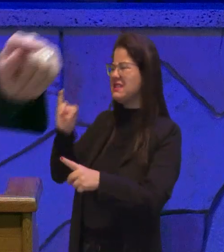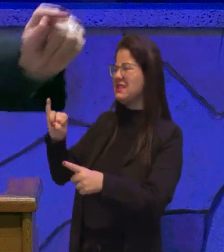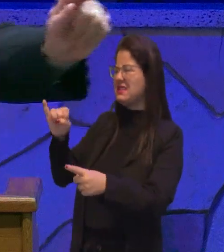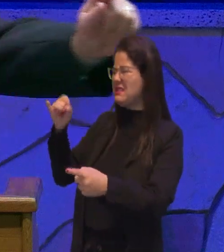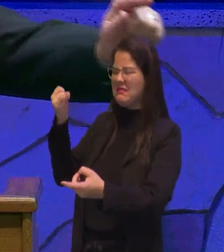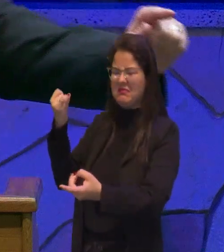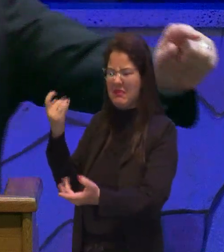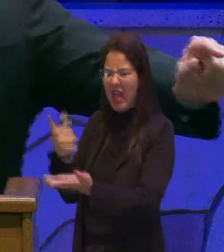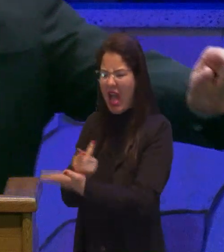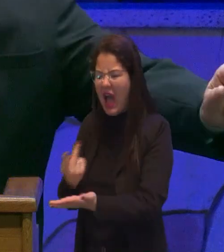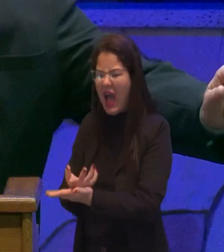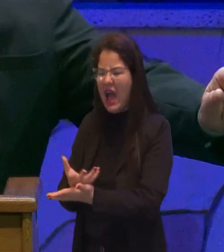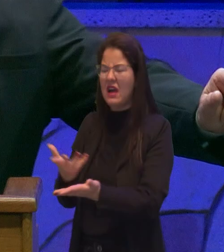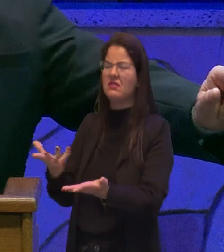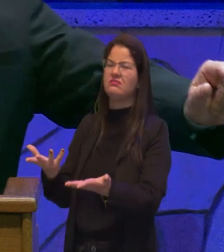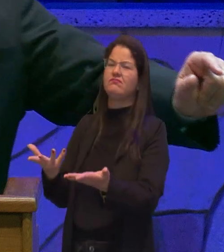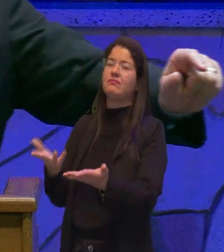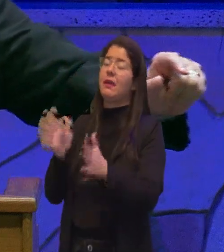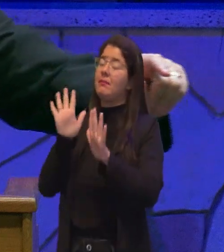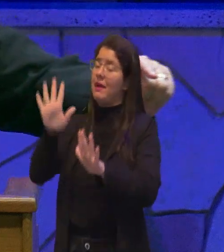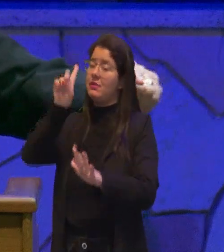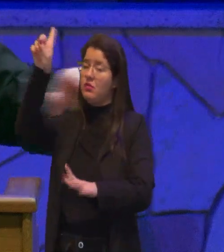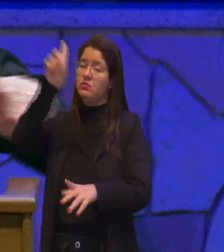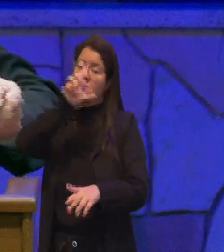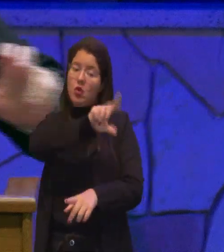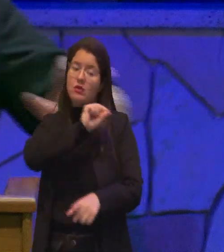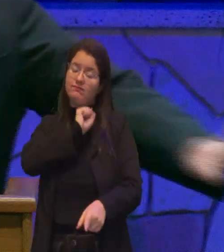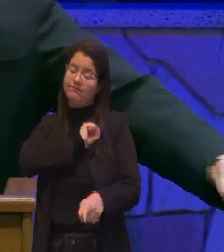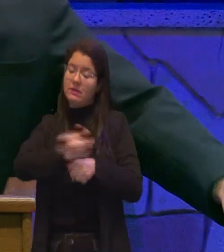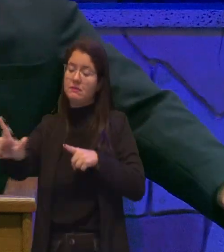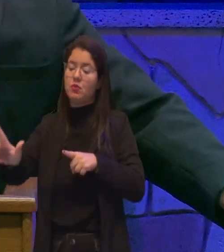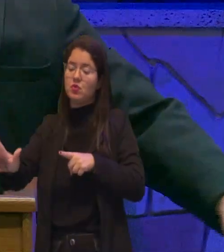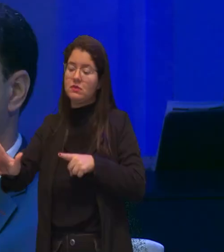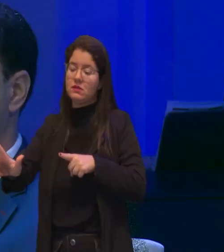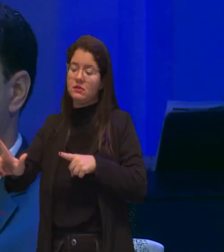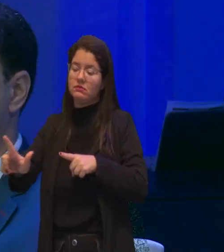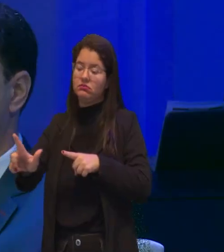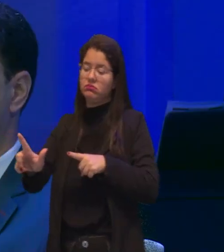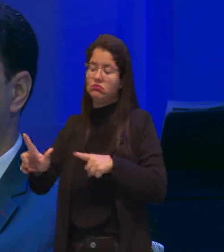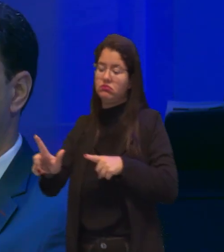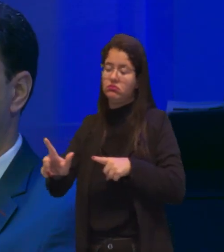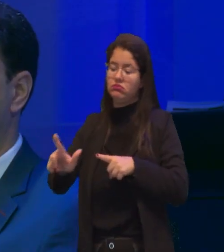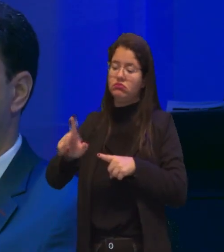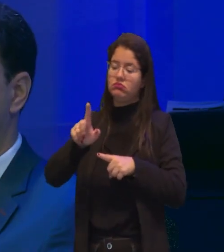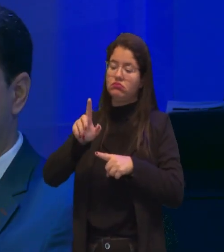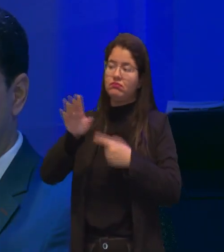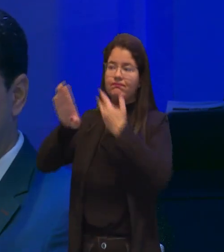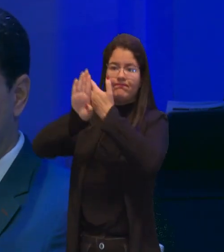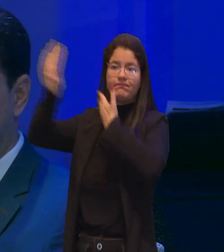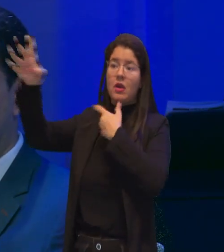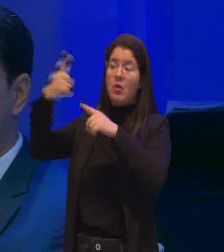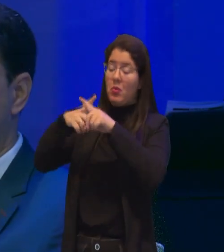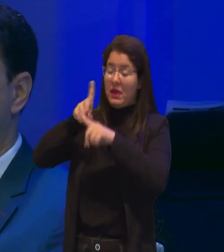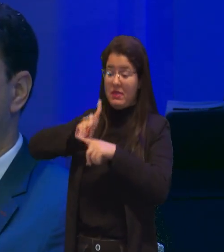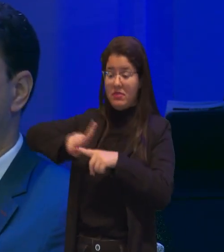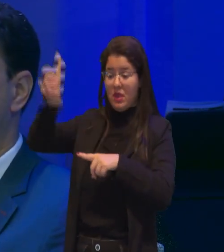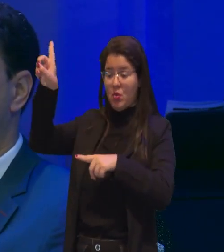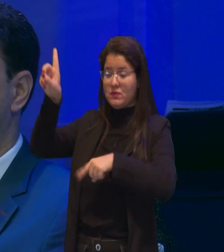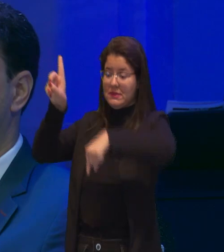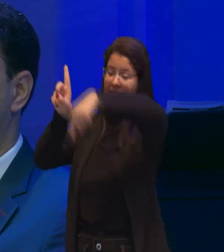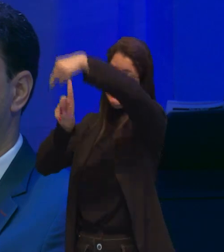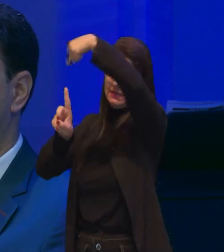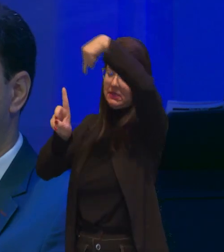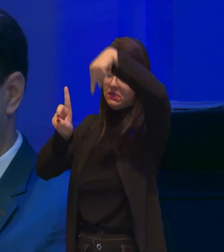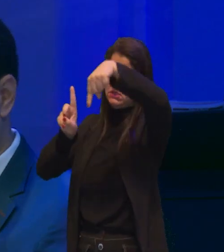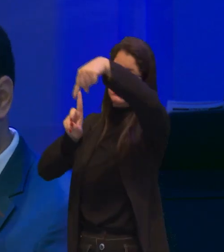Mas Deus expulsa. E Deus tira da presença, porque Deus era santo. E